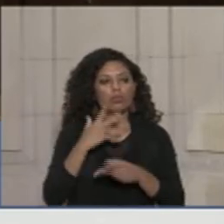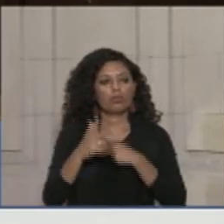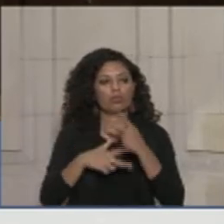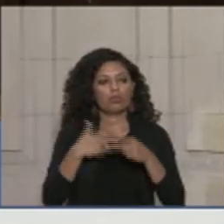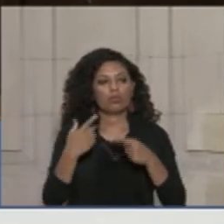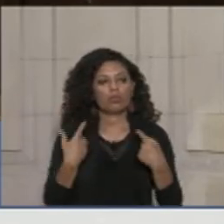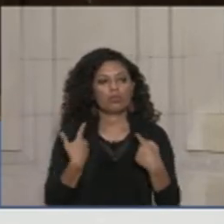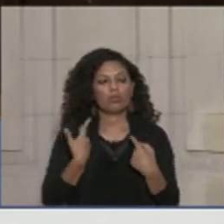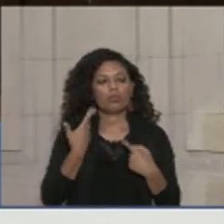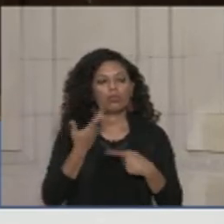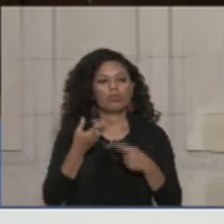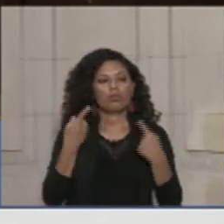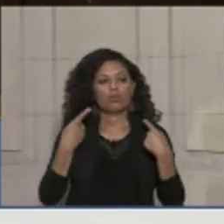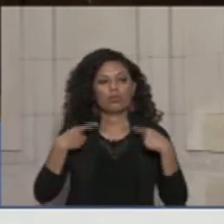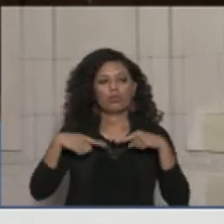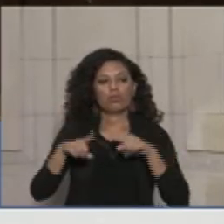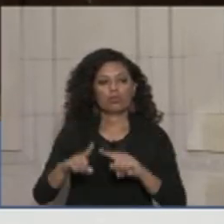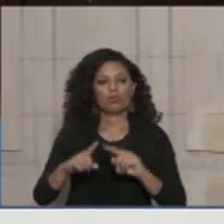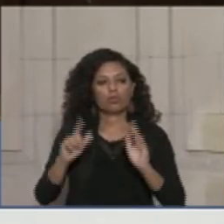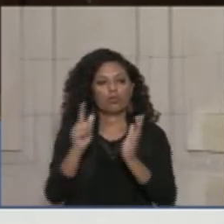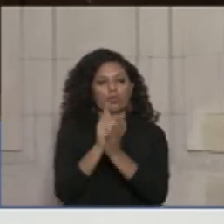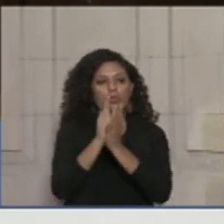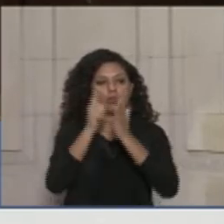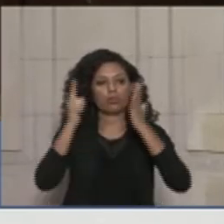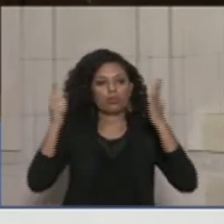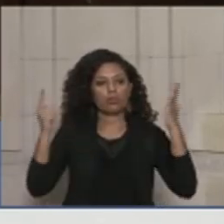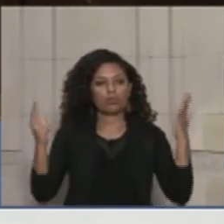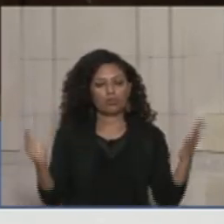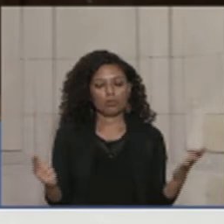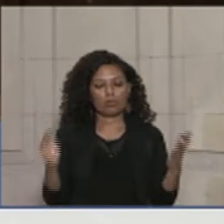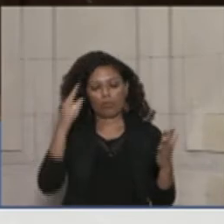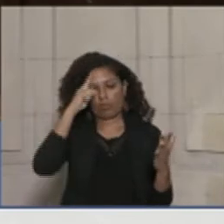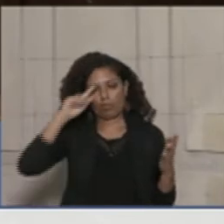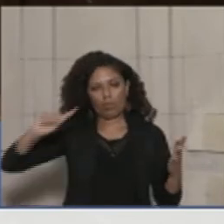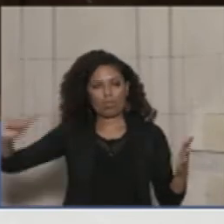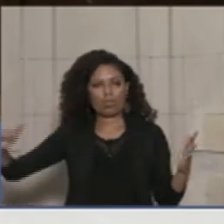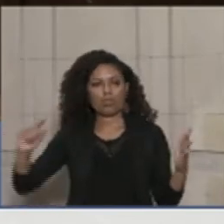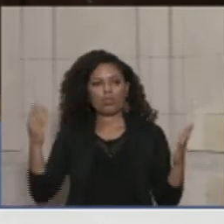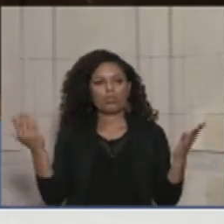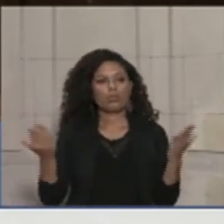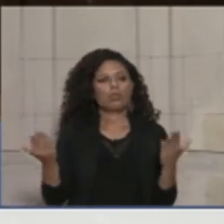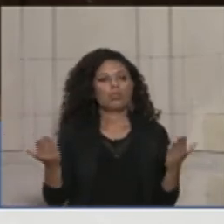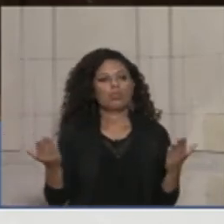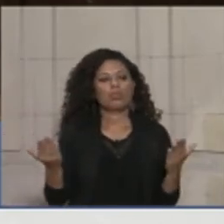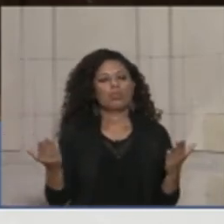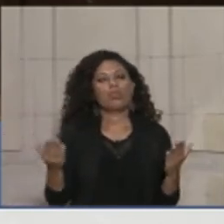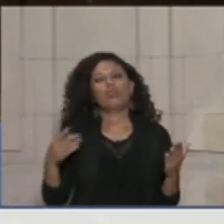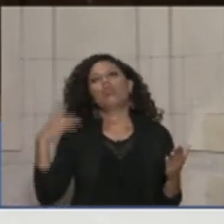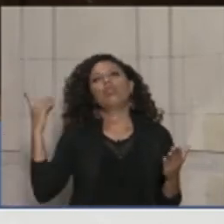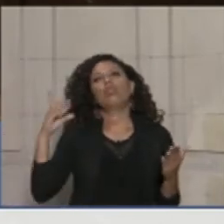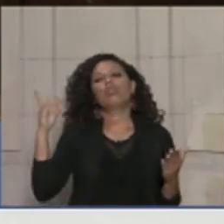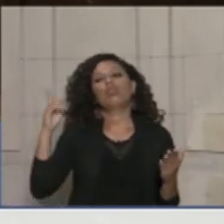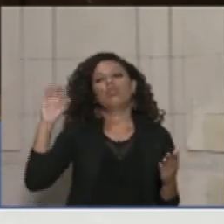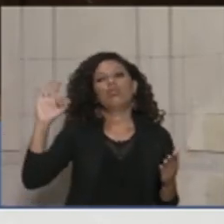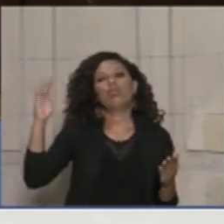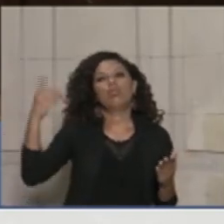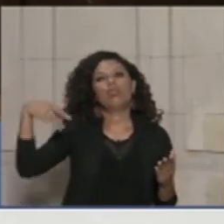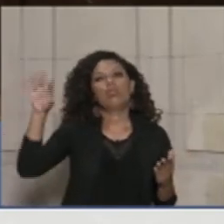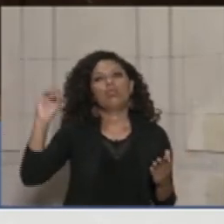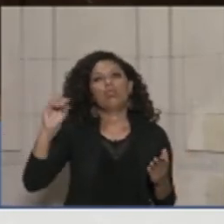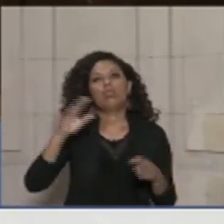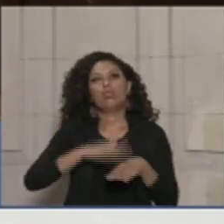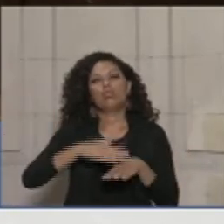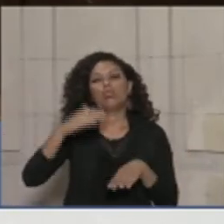refutar uma matéria jornalística que saiu essa semana, deputado Chico Machado. Mais precisamente